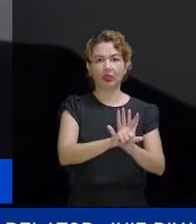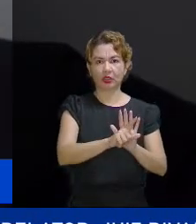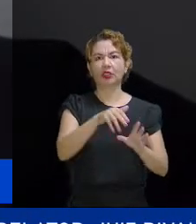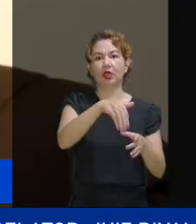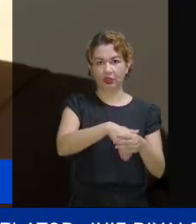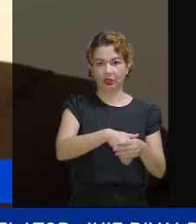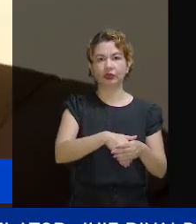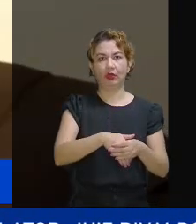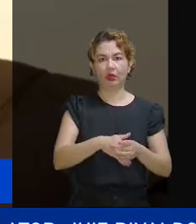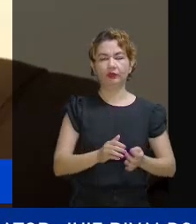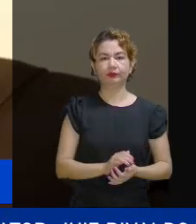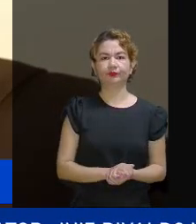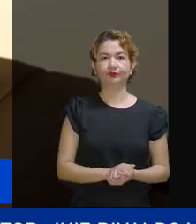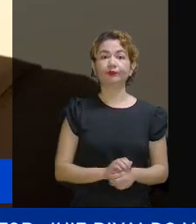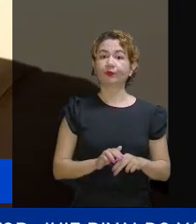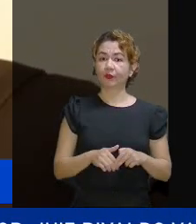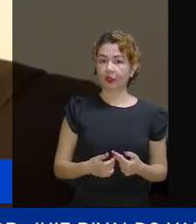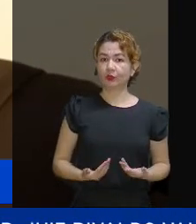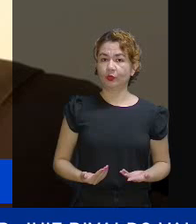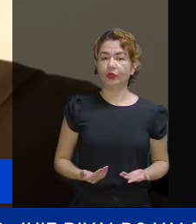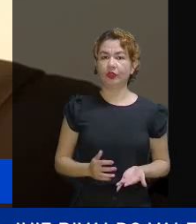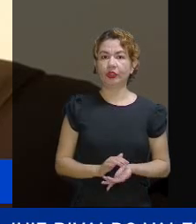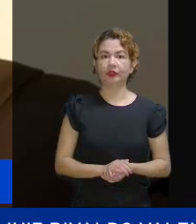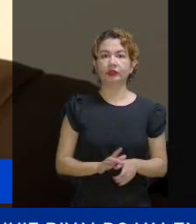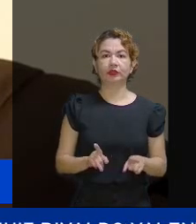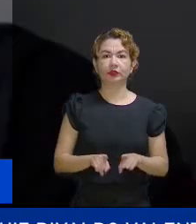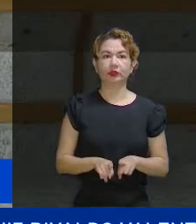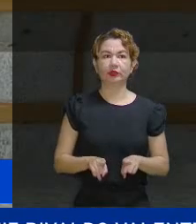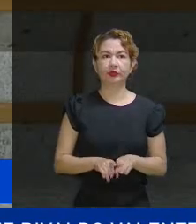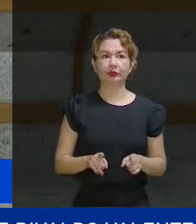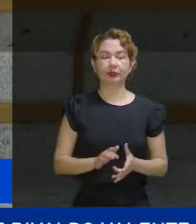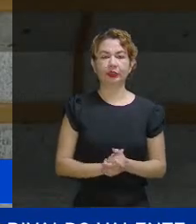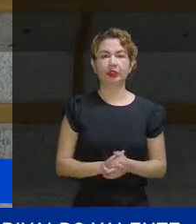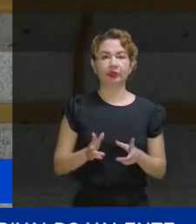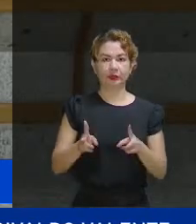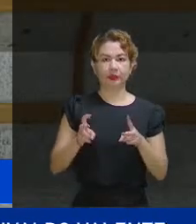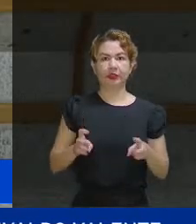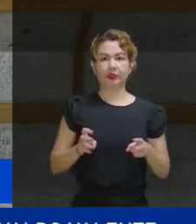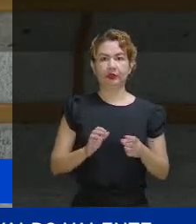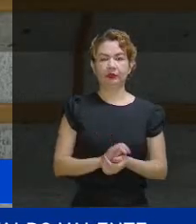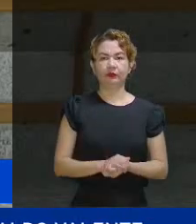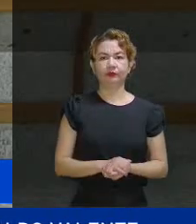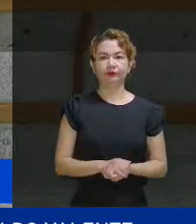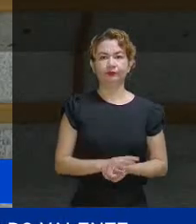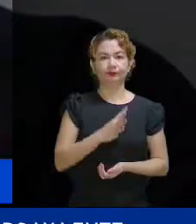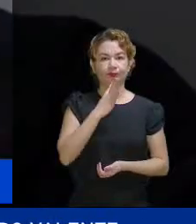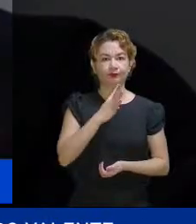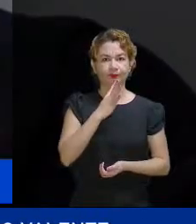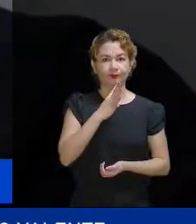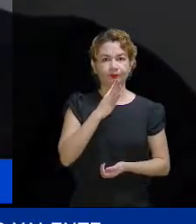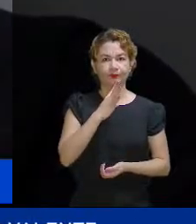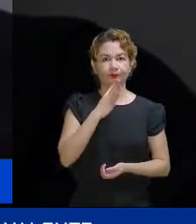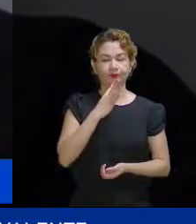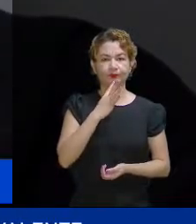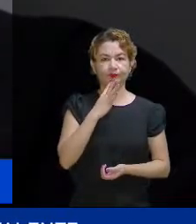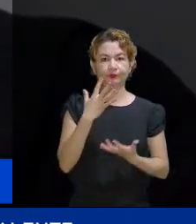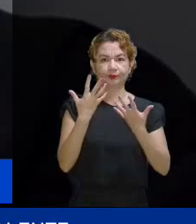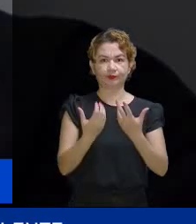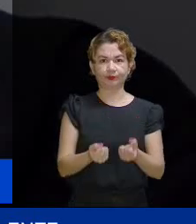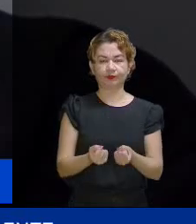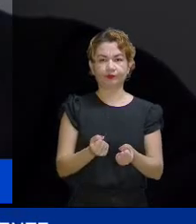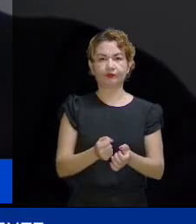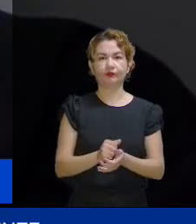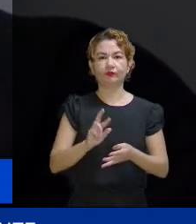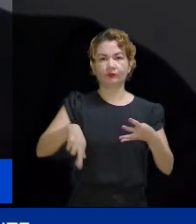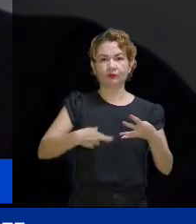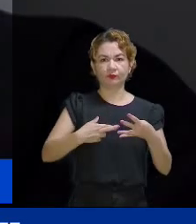eleitoral. Razões pleiteia o reconhecimento, o conhecimento e o provimento do